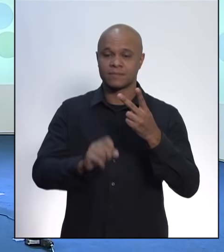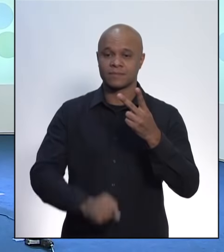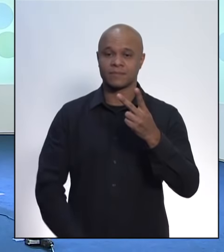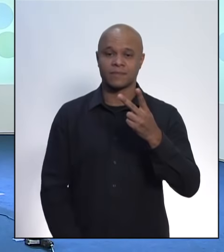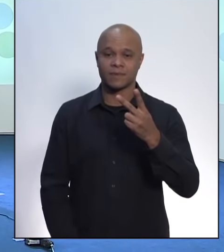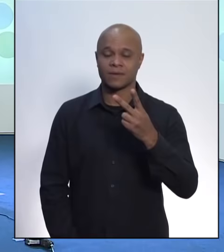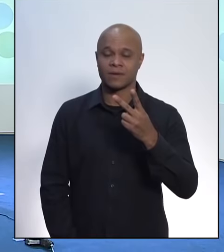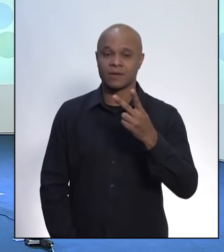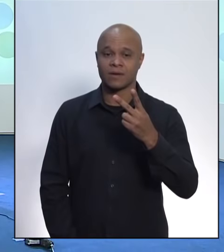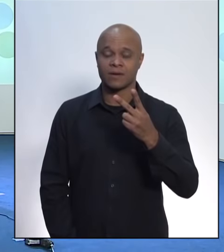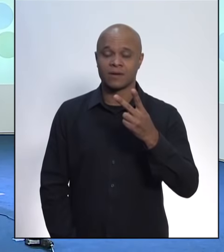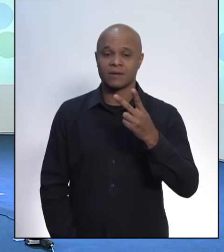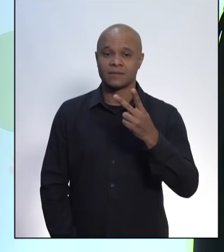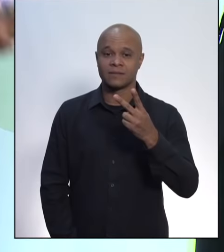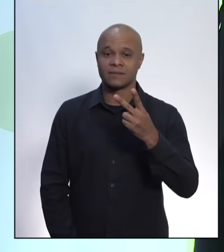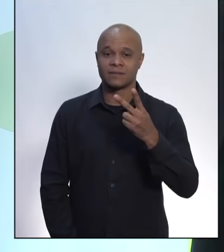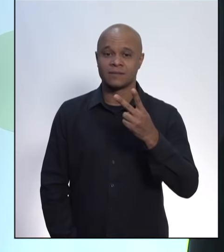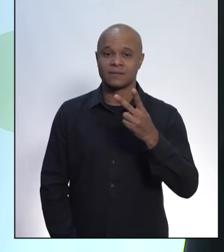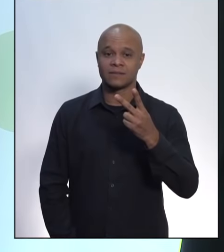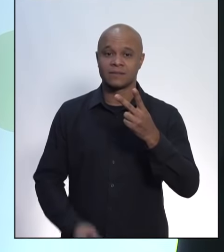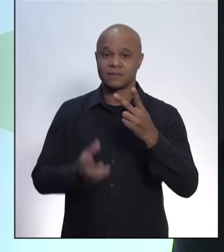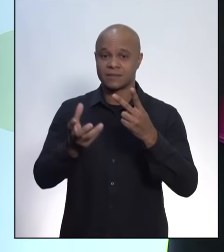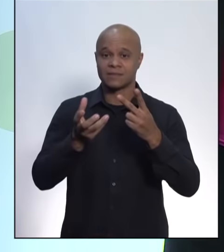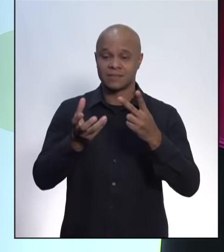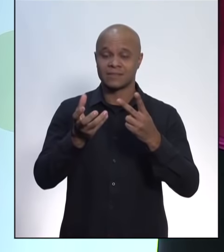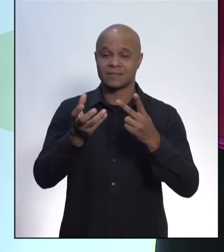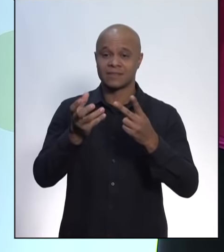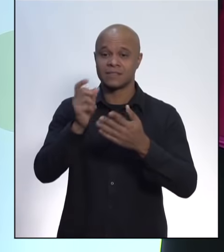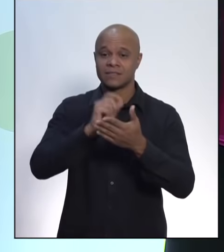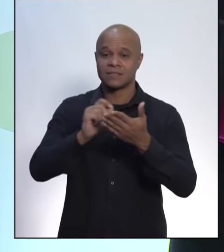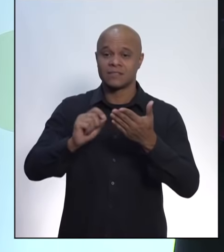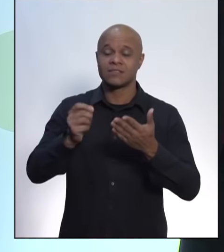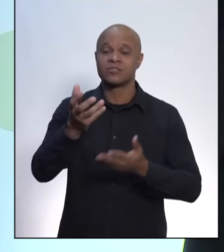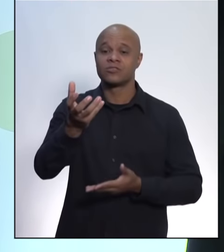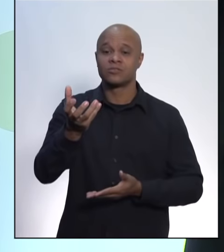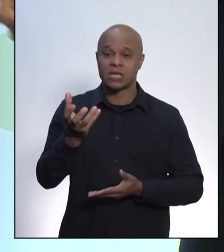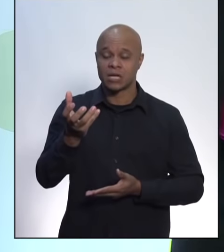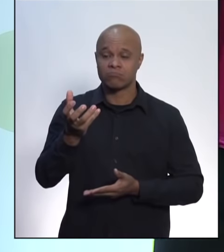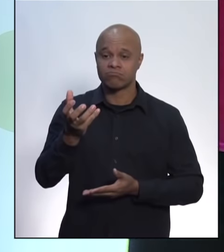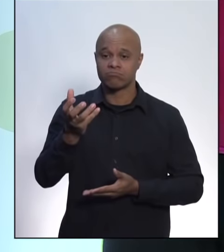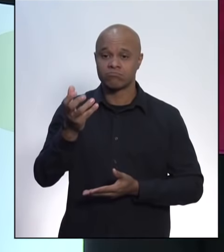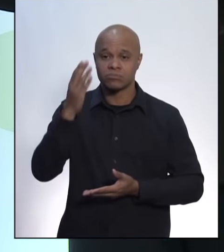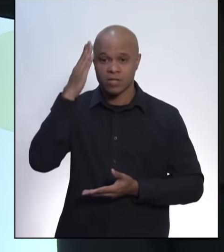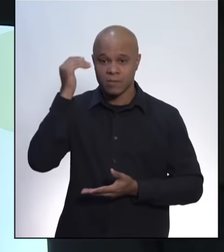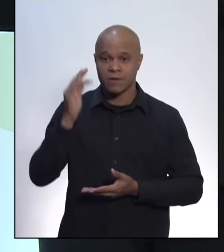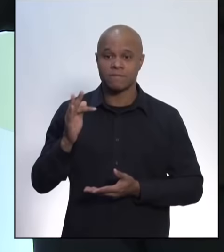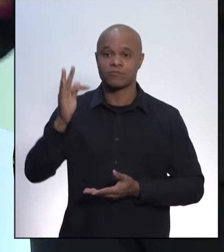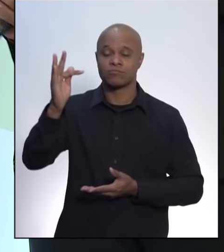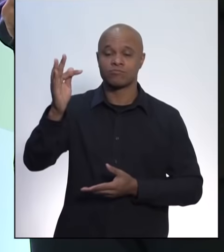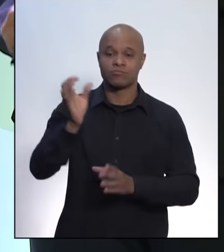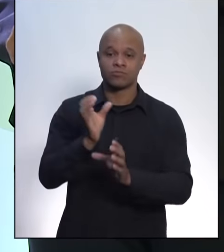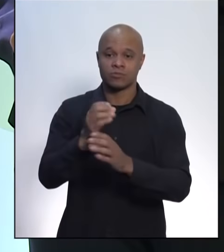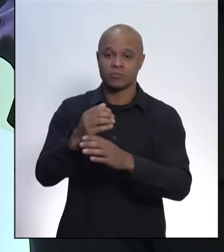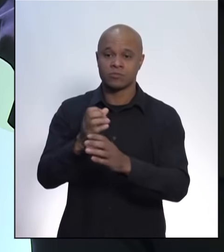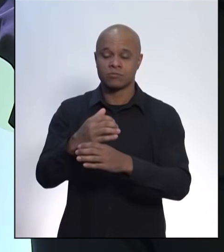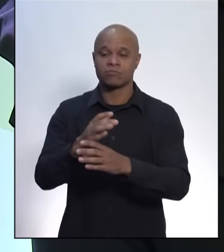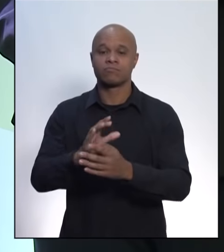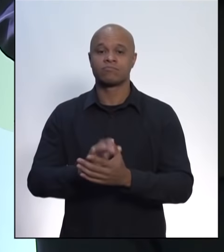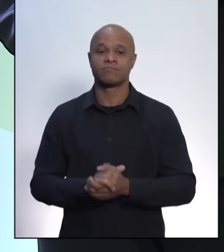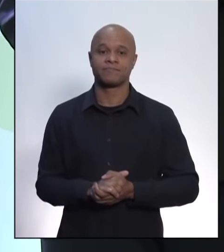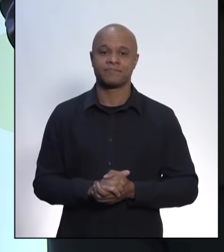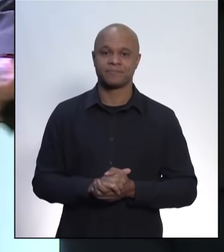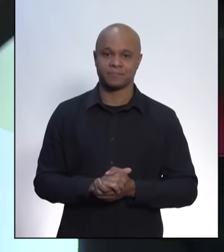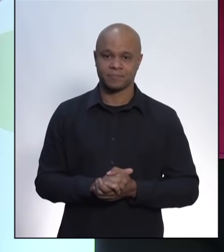segunda coluna eu quero que vocês escrevam o que eu quero saber sobre ciências what i want to know